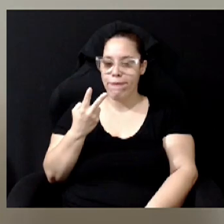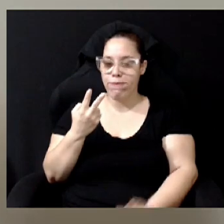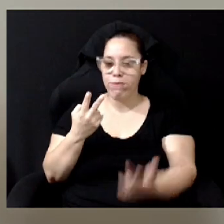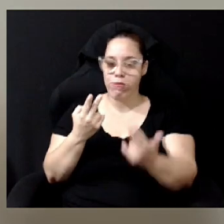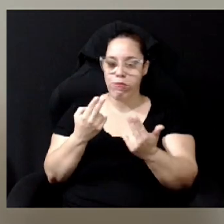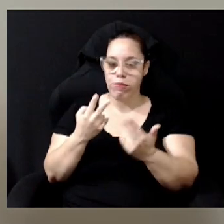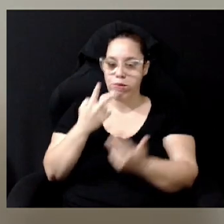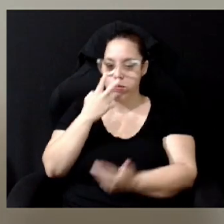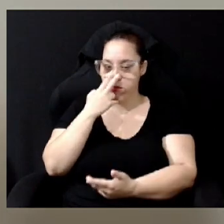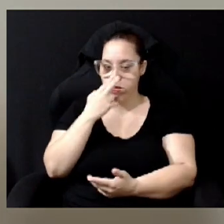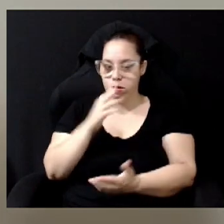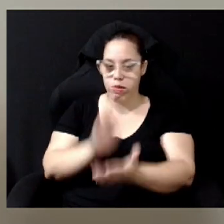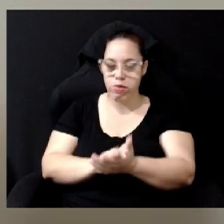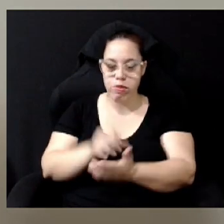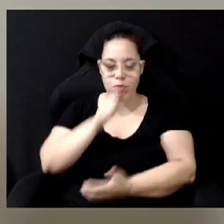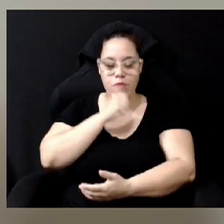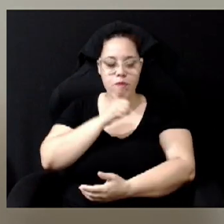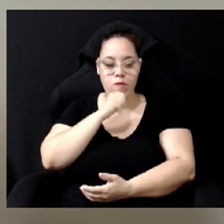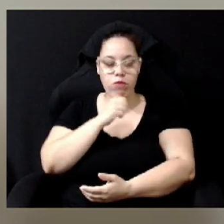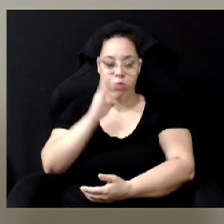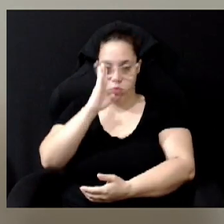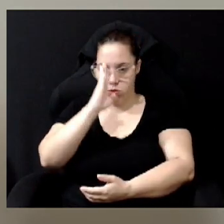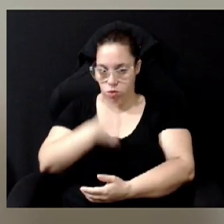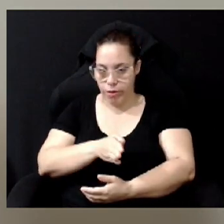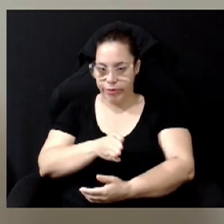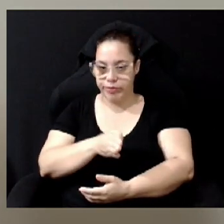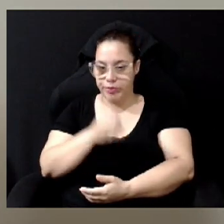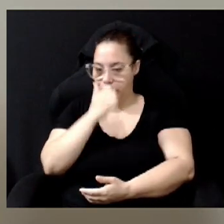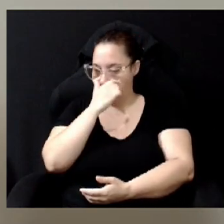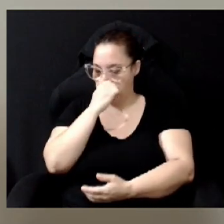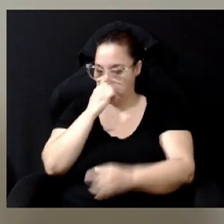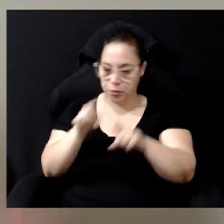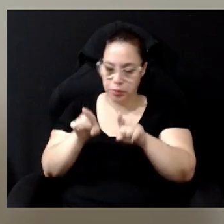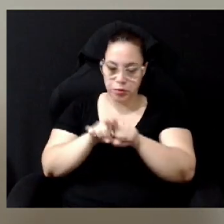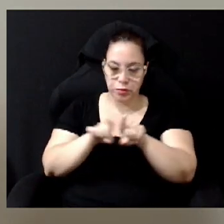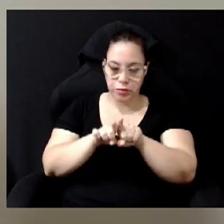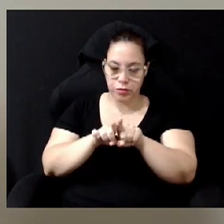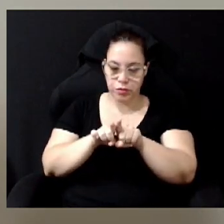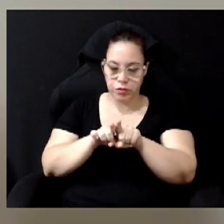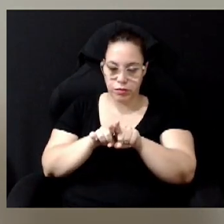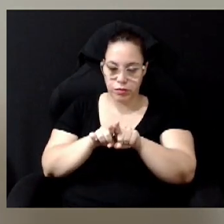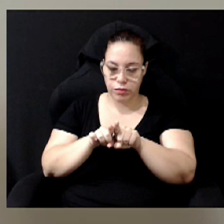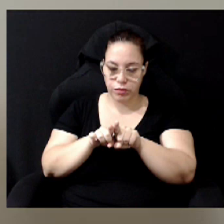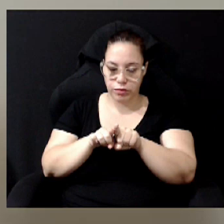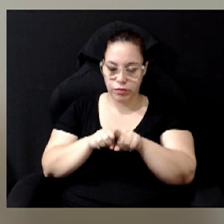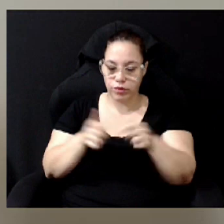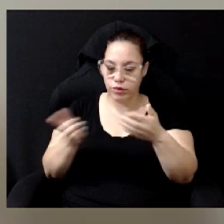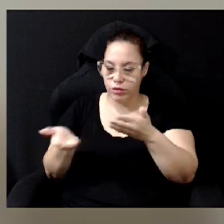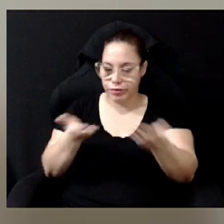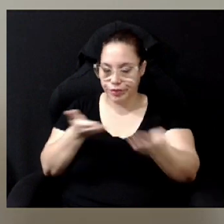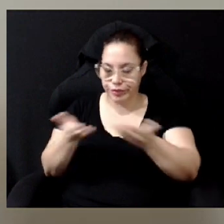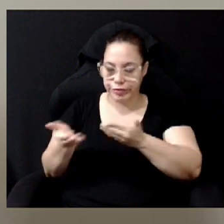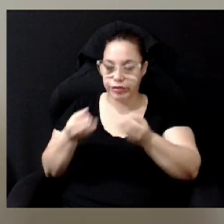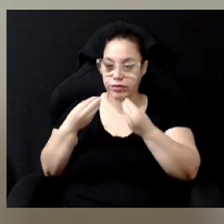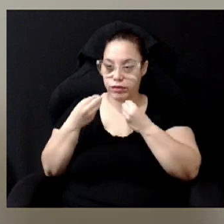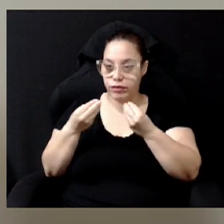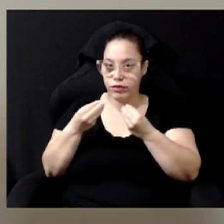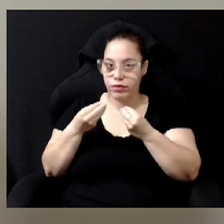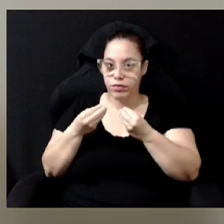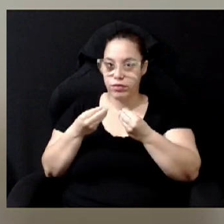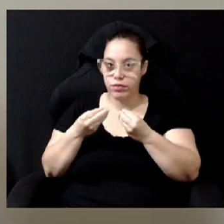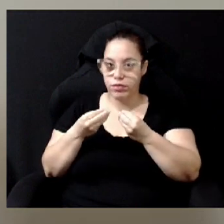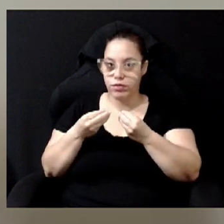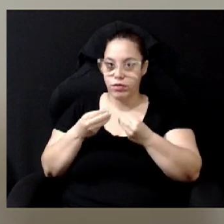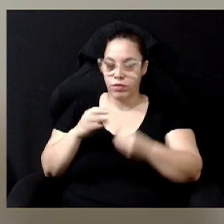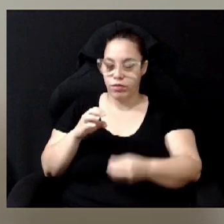o envelhecimento é o principal fator e também fatores associados, como a deposição de colesterol na